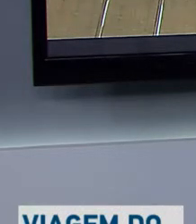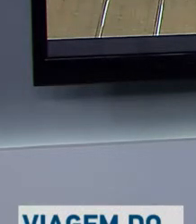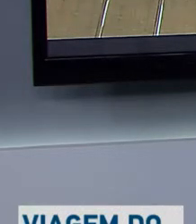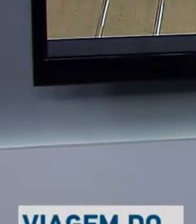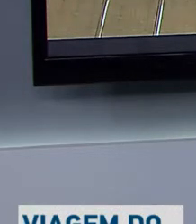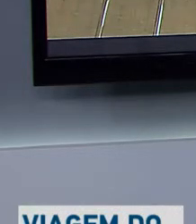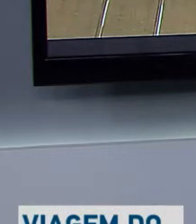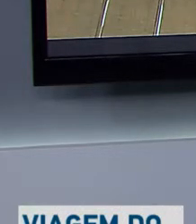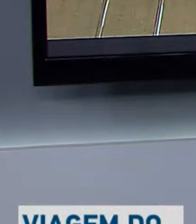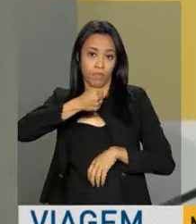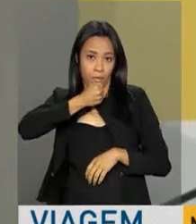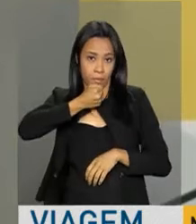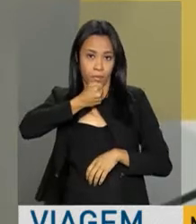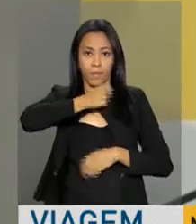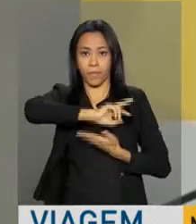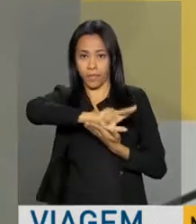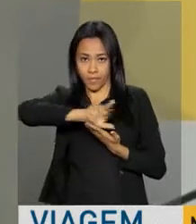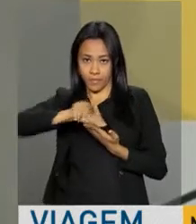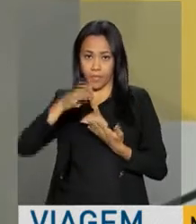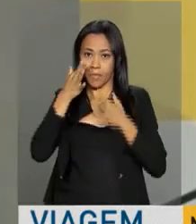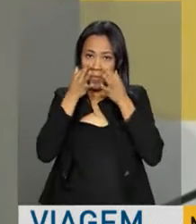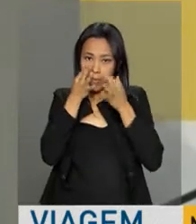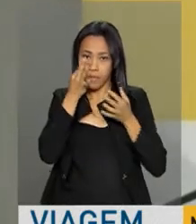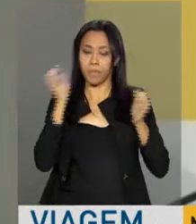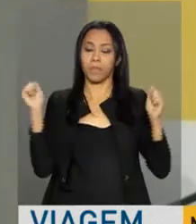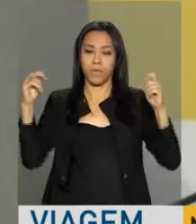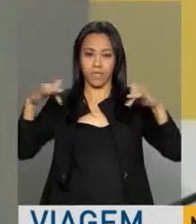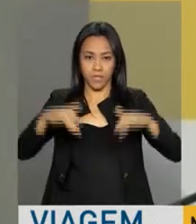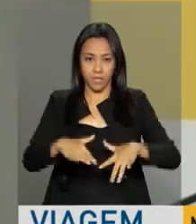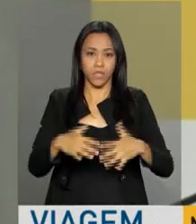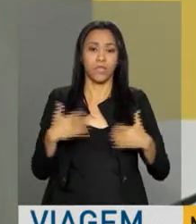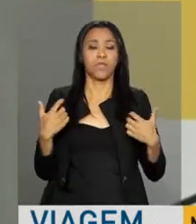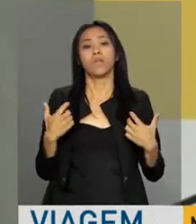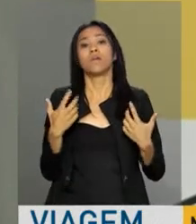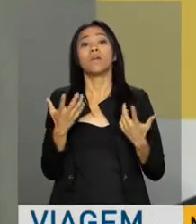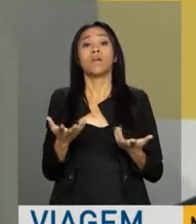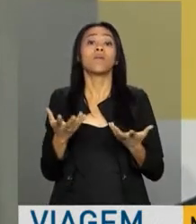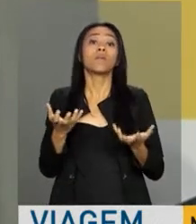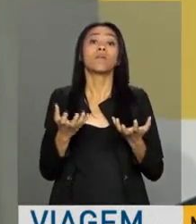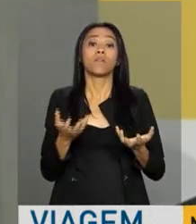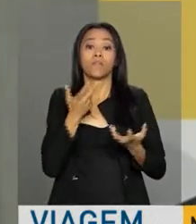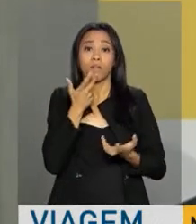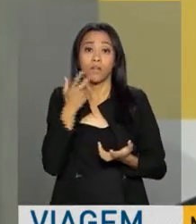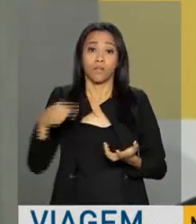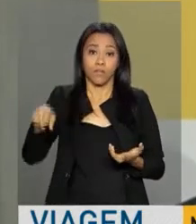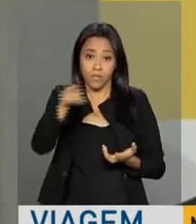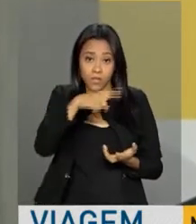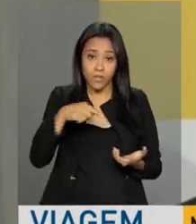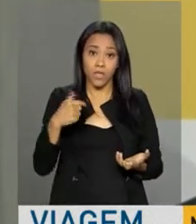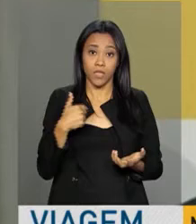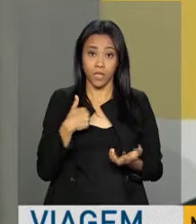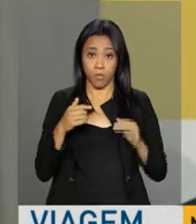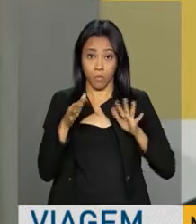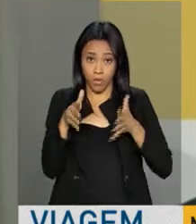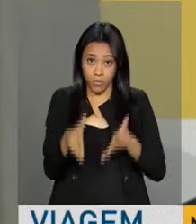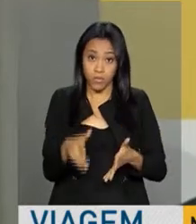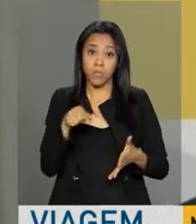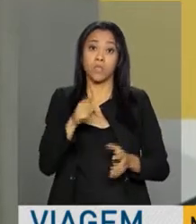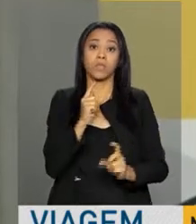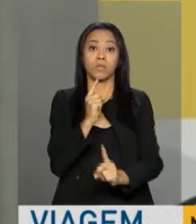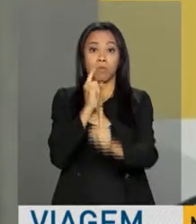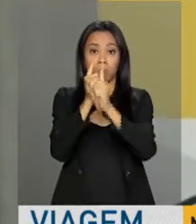da economia eu não preciso dizer que é com grande prazer que eu participo deste